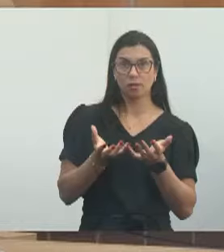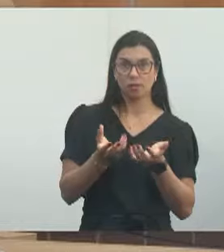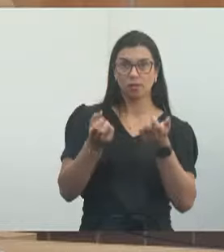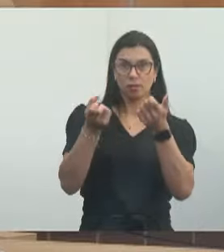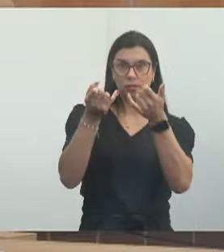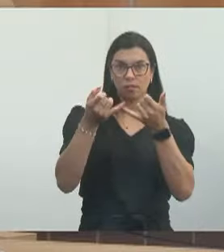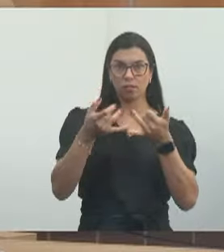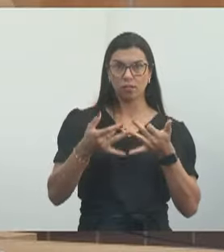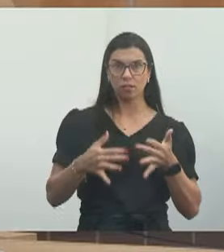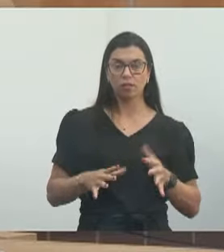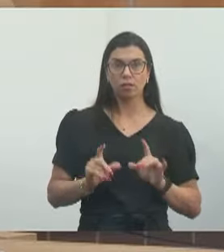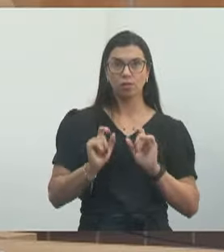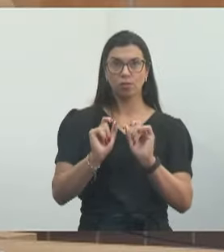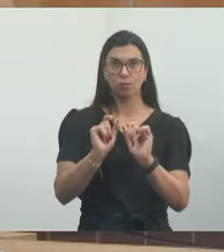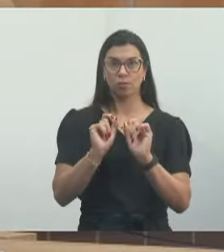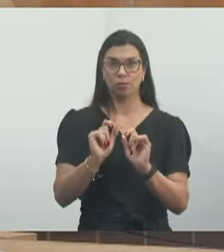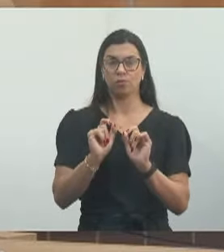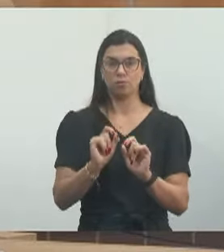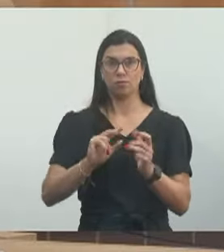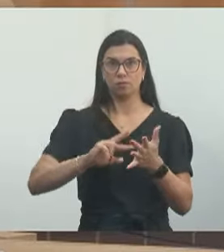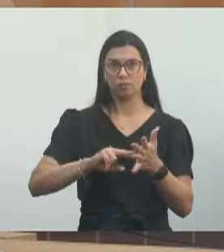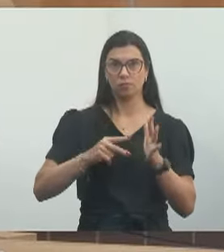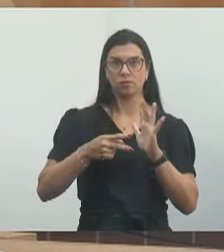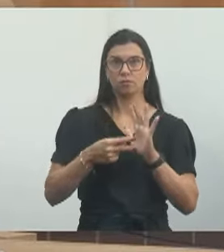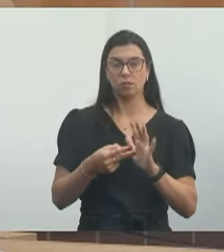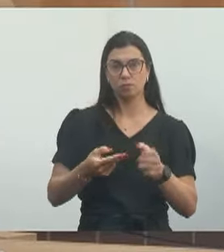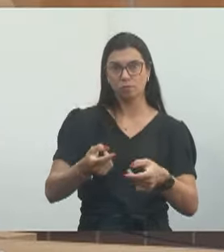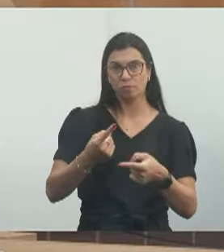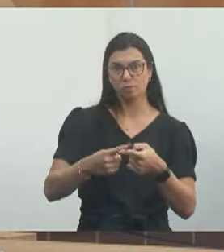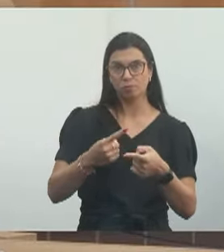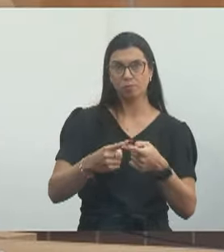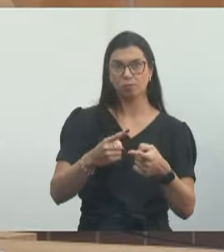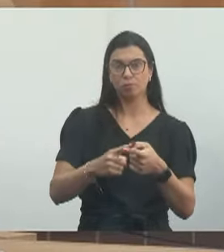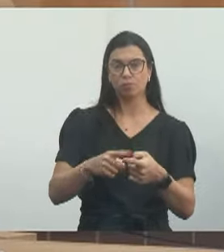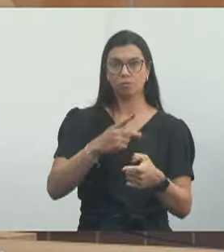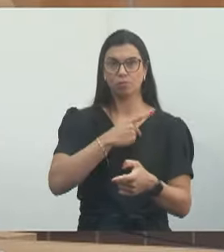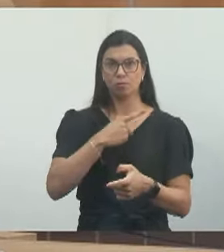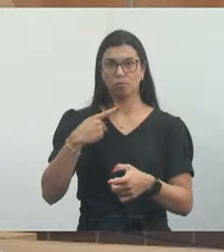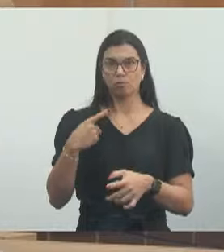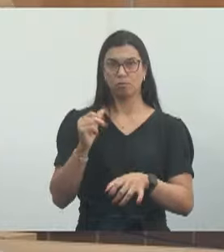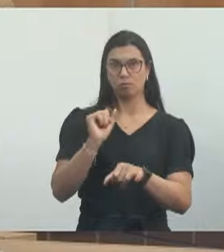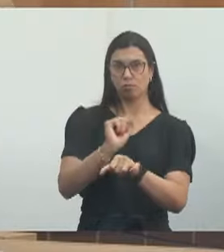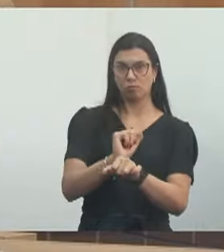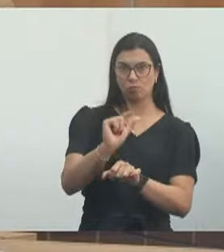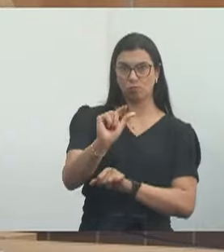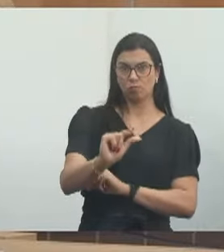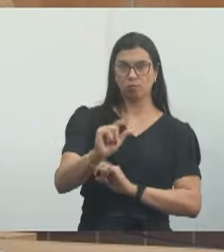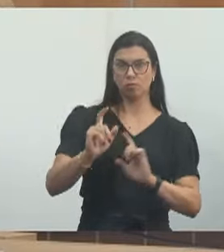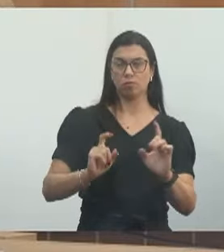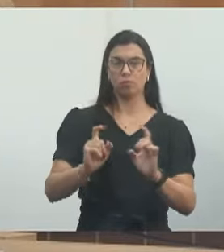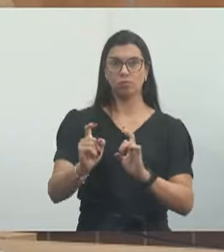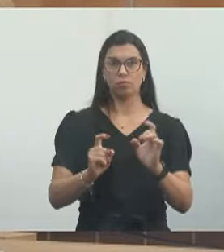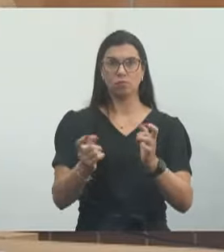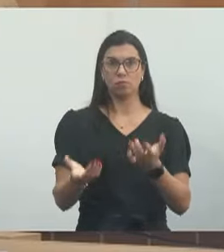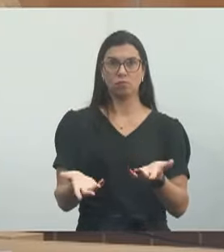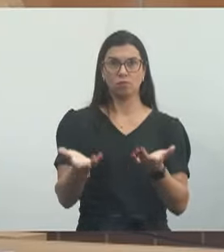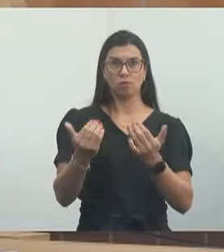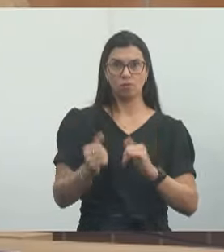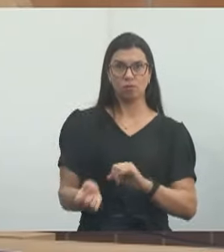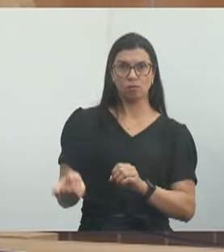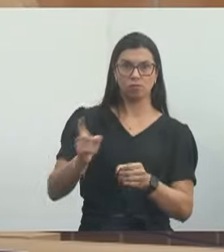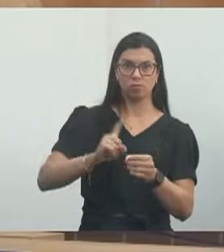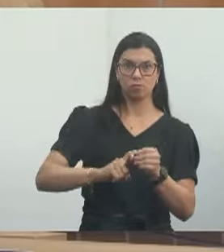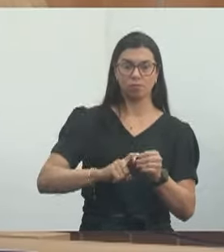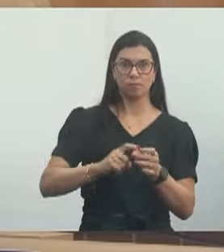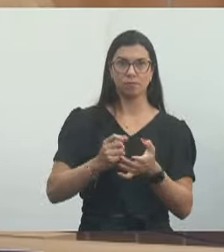vocês o motivo pelo qual o presidente suspendeu um pouco a sessão. Então, vamos recapitular